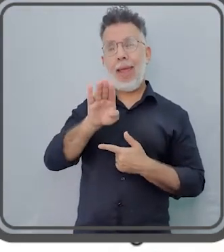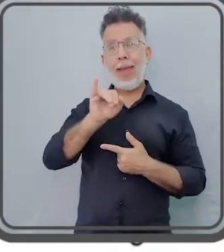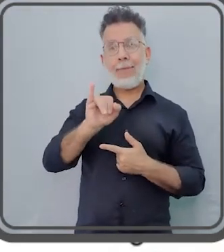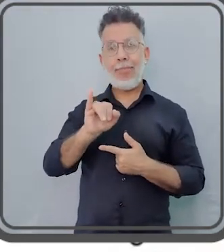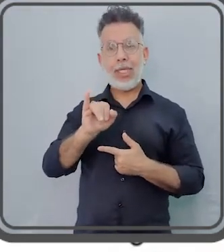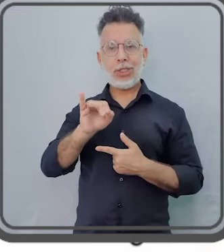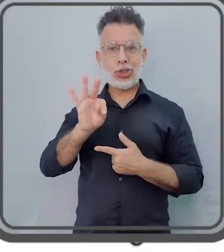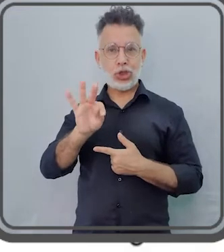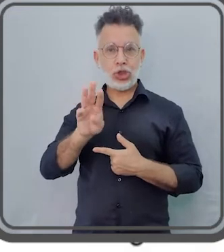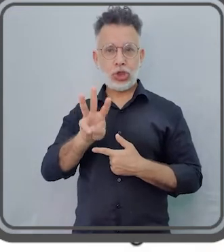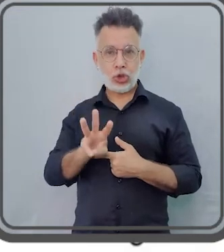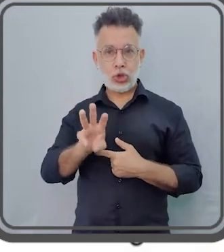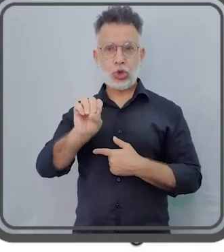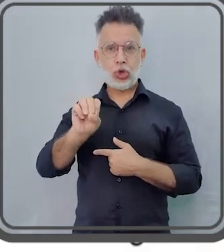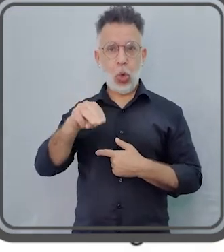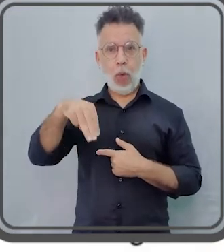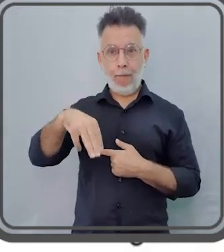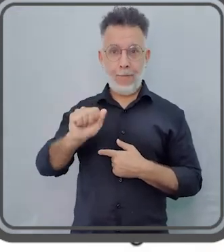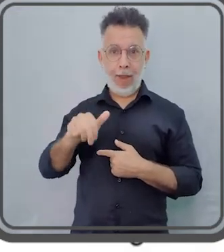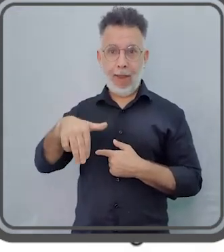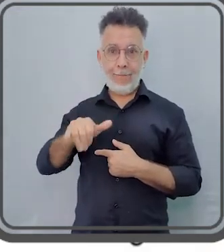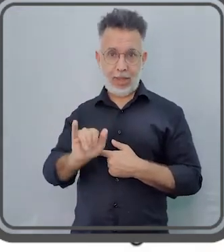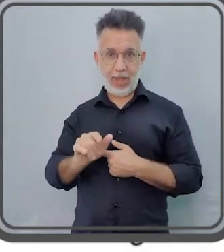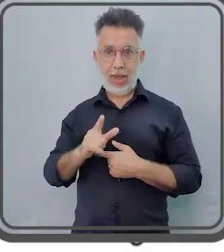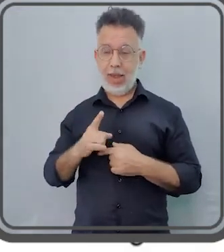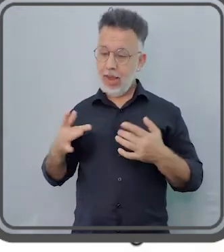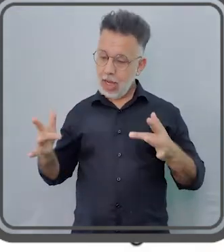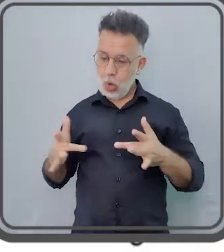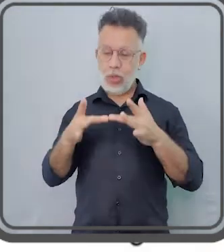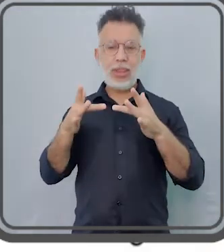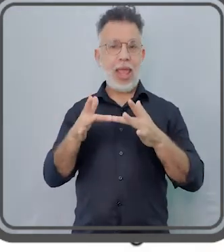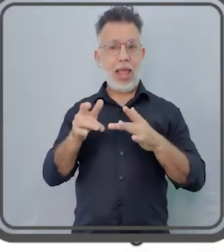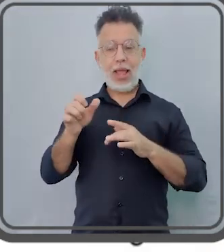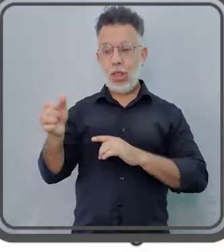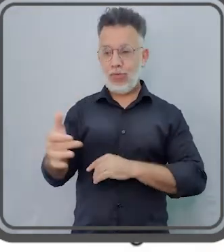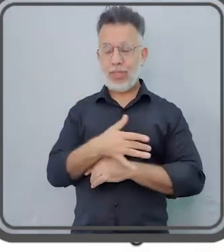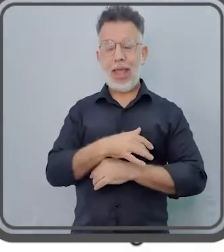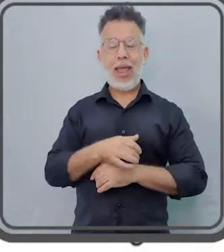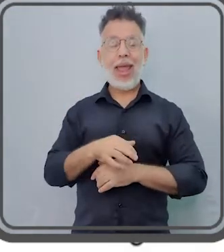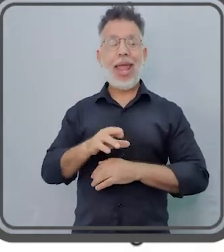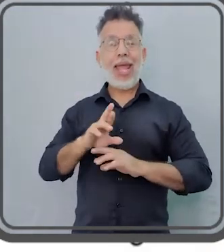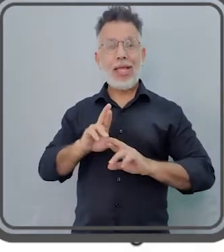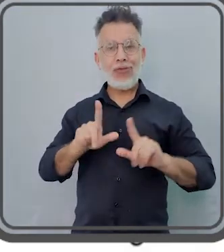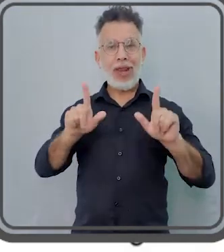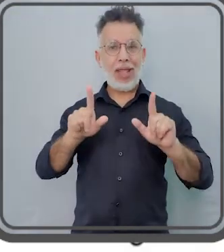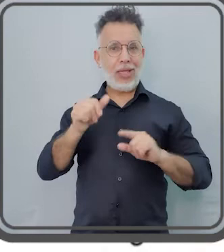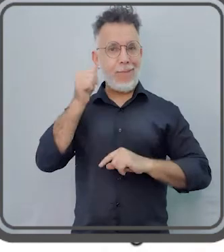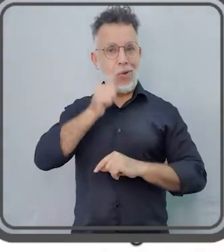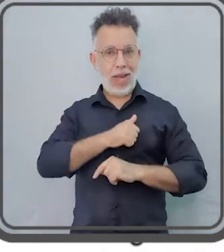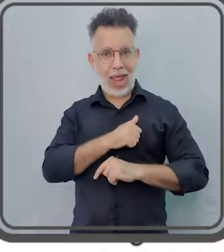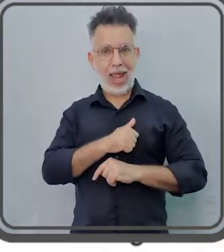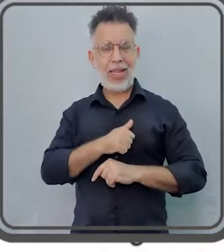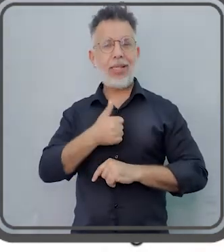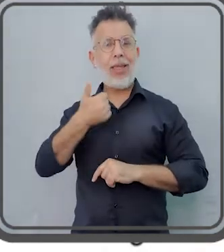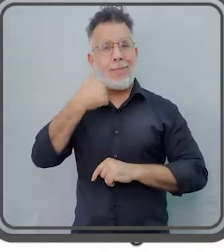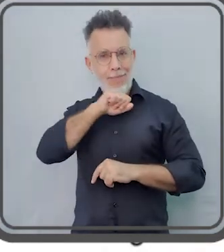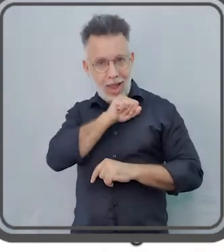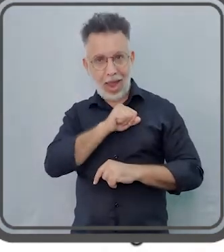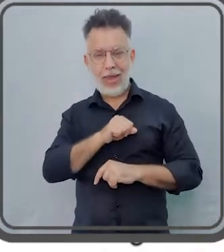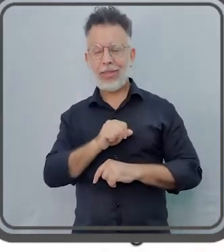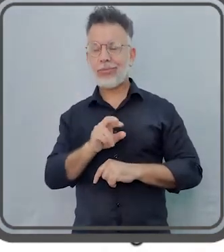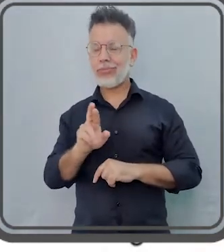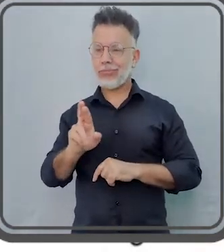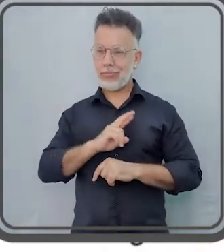conecta inovação, mulheres e mães, enfim, com soluções. A gente passou pela aceleração da